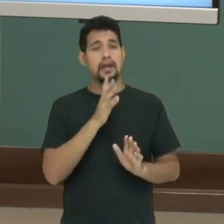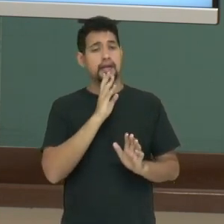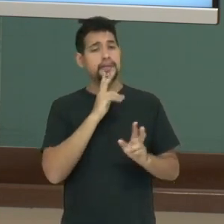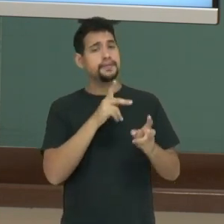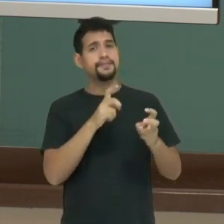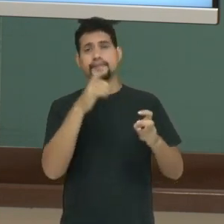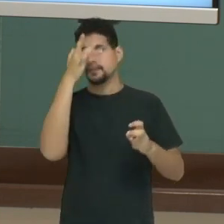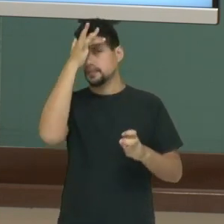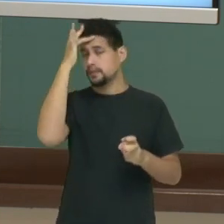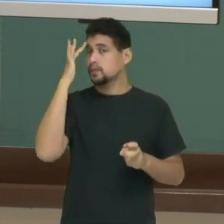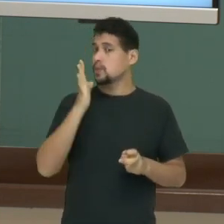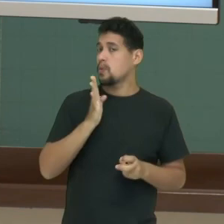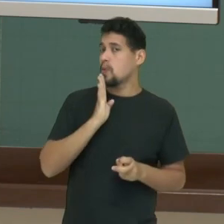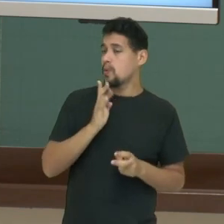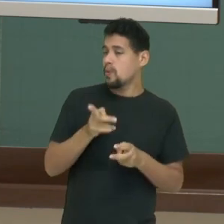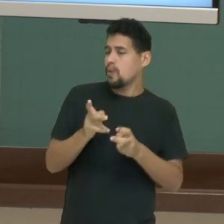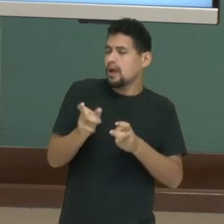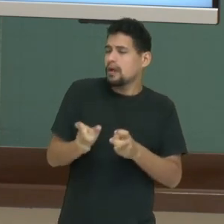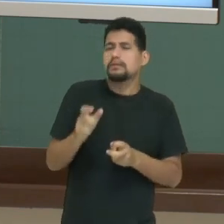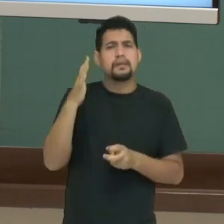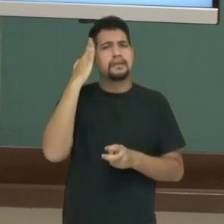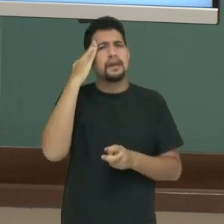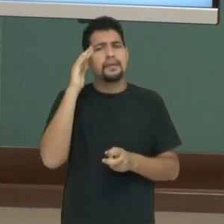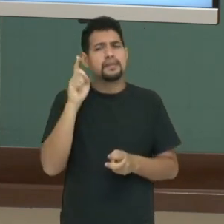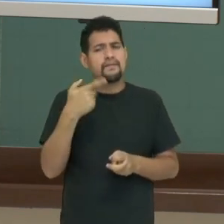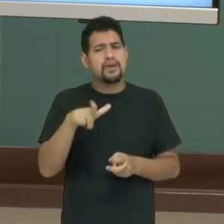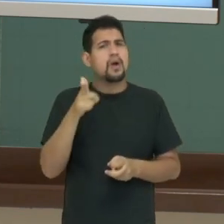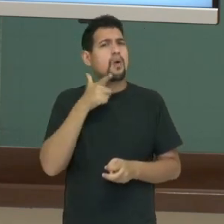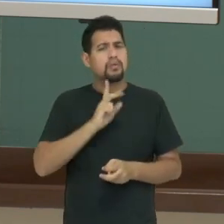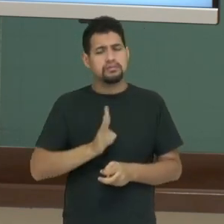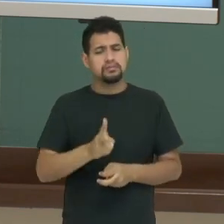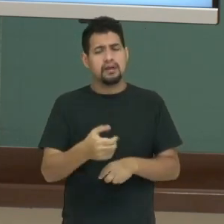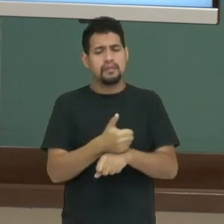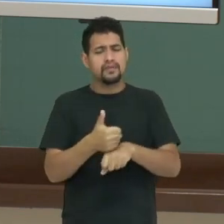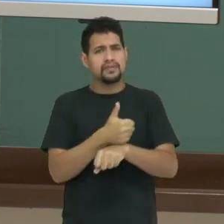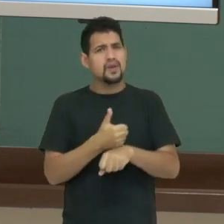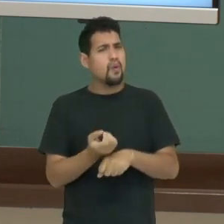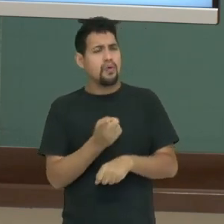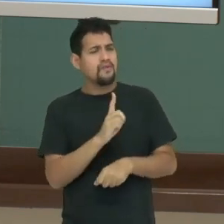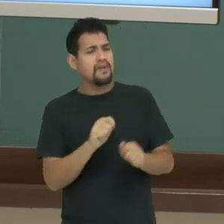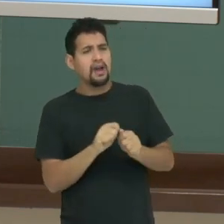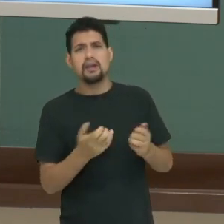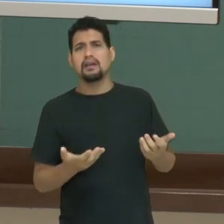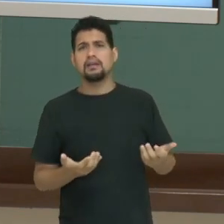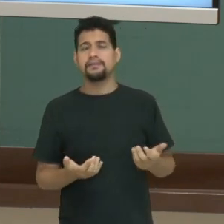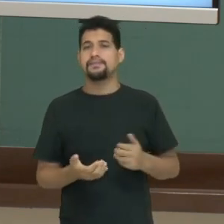autoconhecimento, a pessoa se conhecer e saber se ela vai continuar naquela profissão ou não.